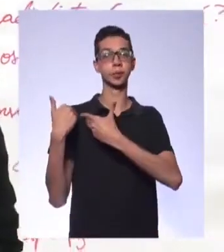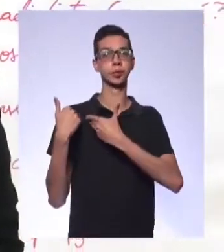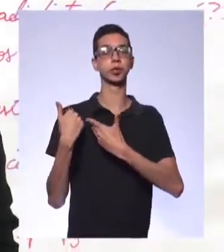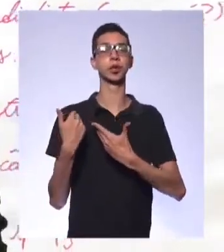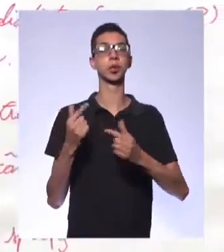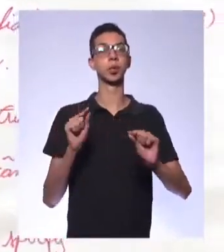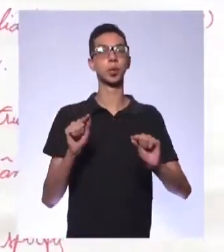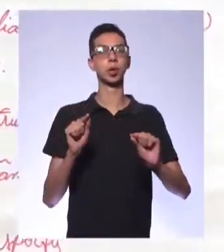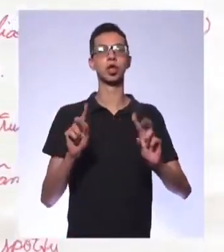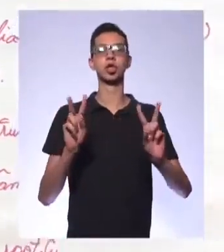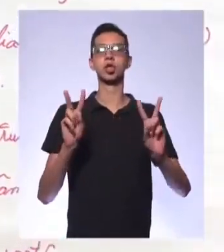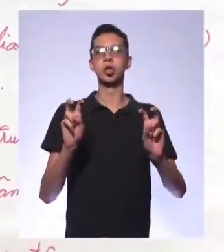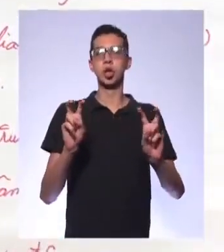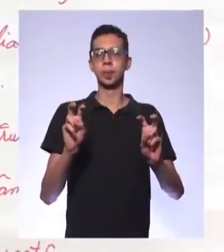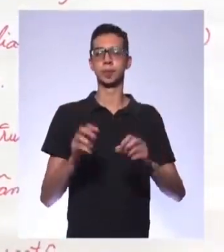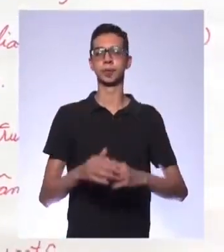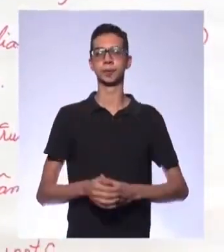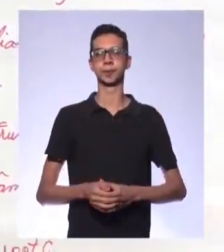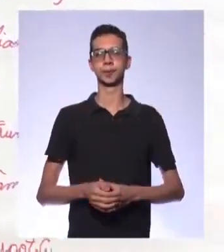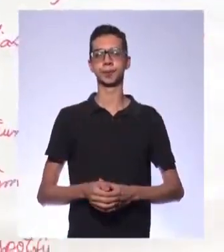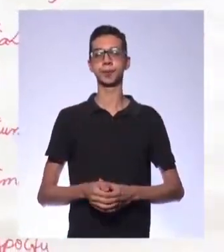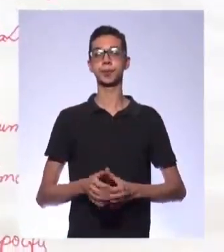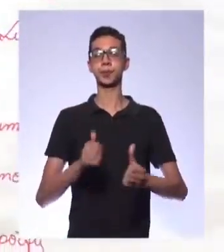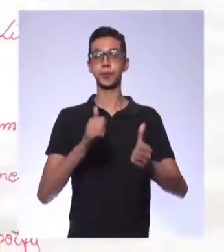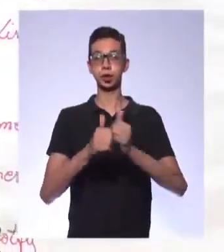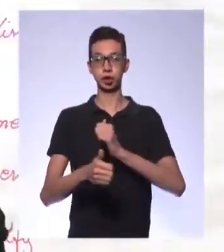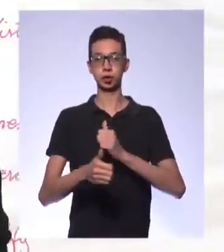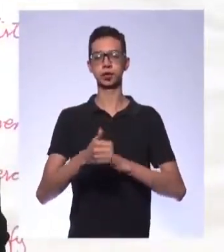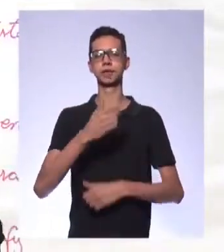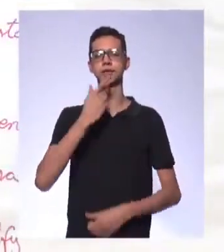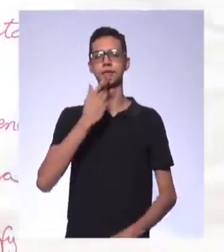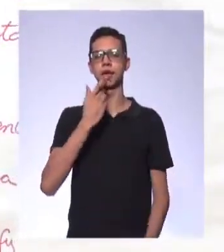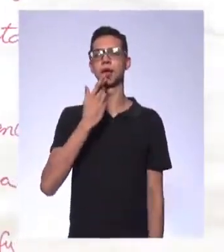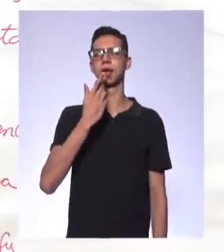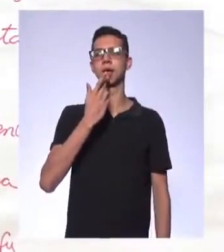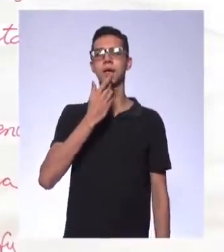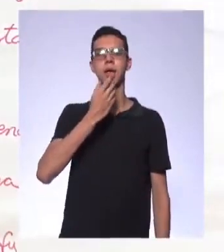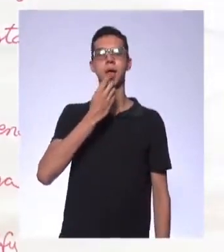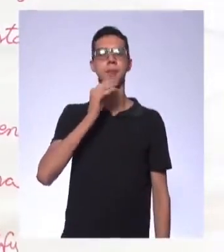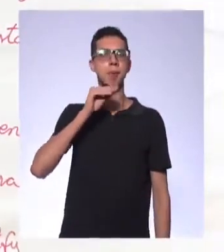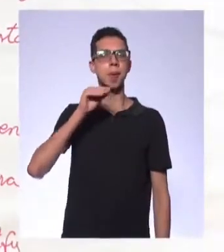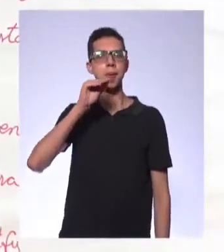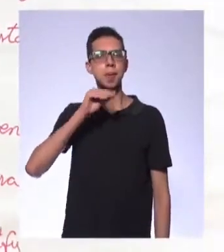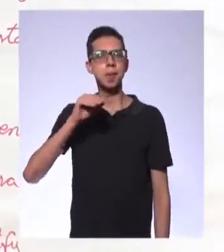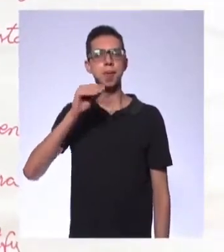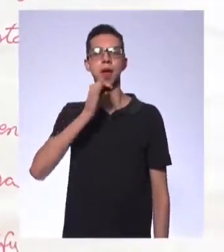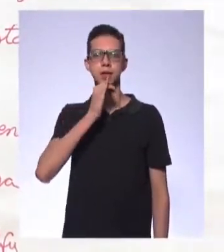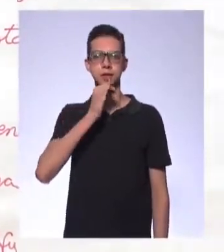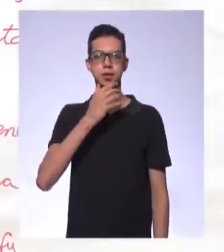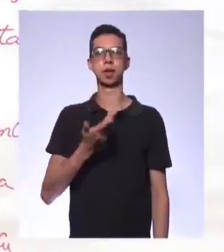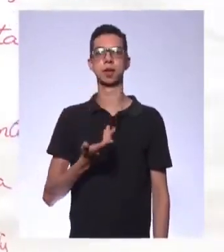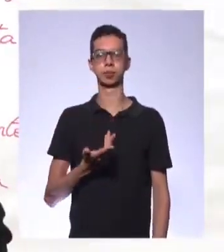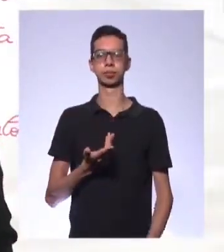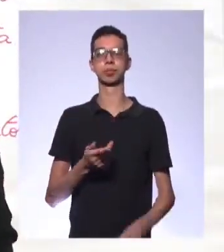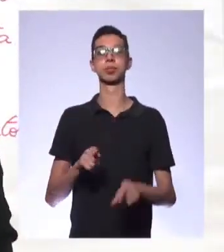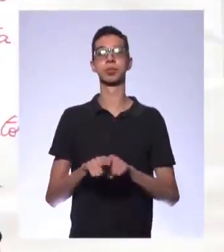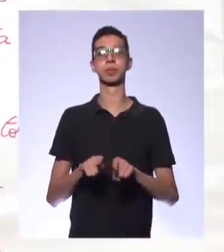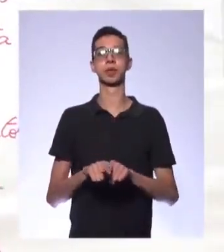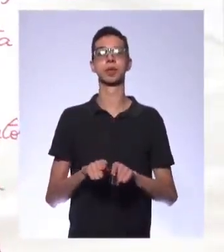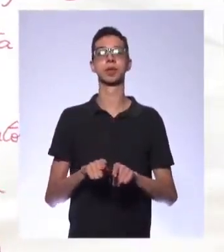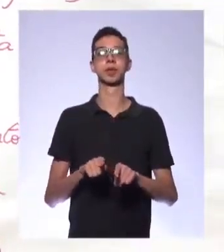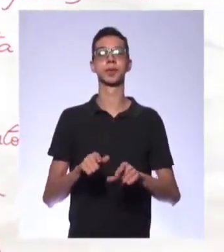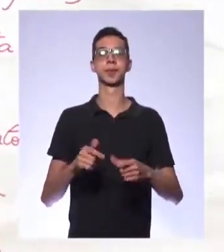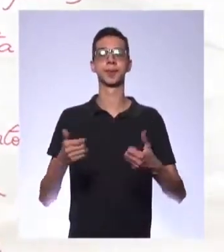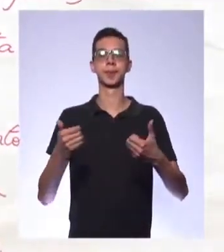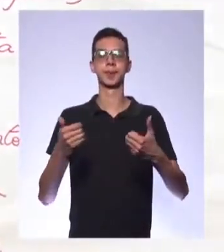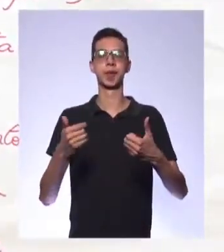justamente da locução, tanto esportiva quanto da animação de programas radiofônicos, né? Tá? Então,